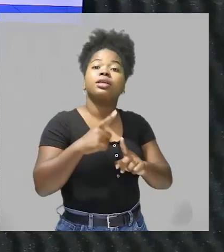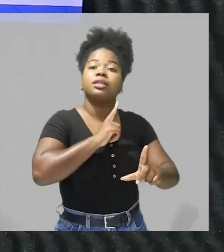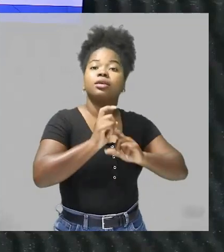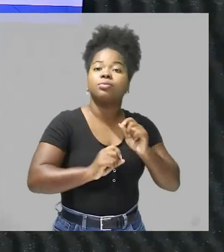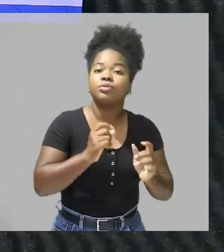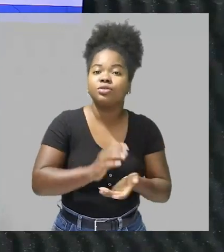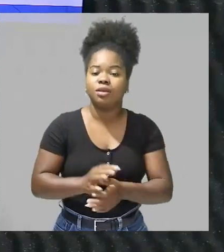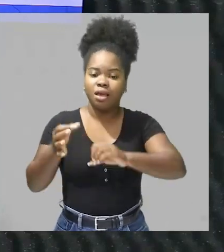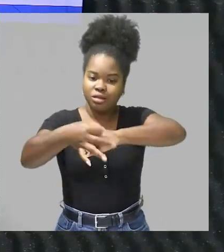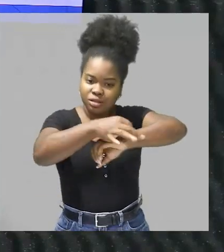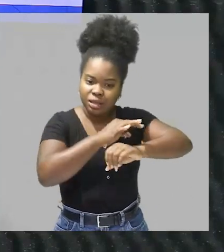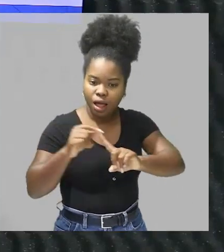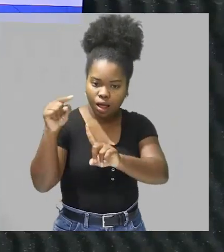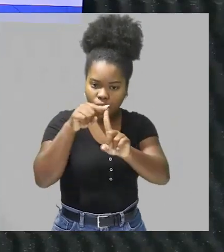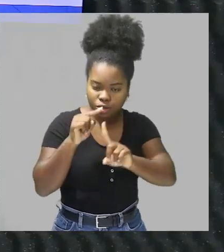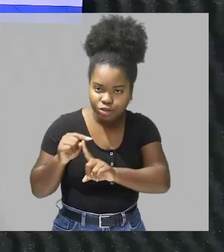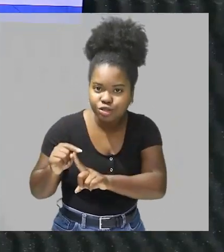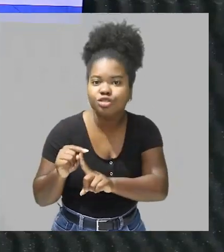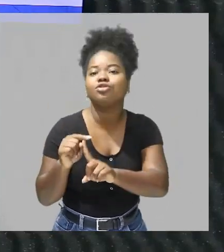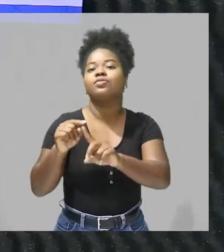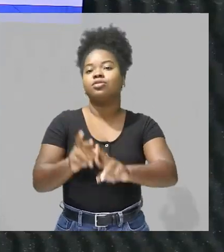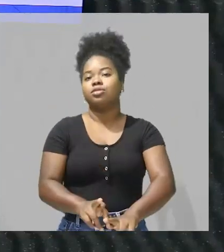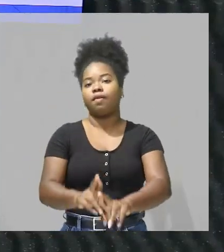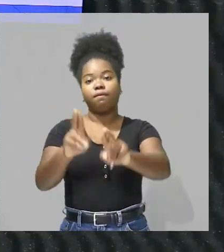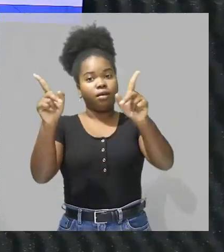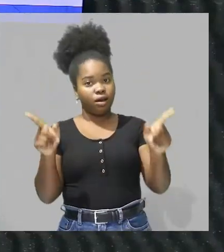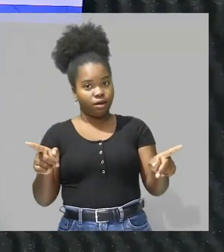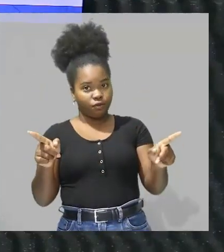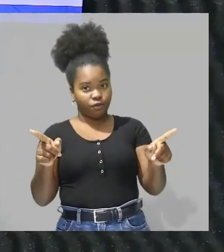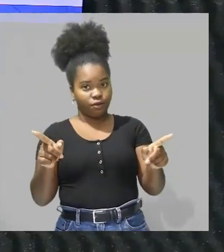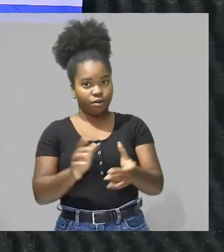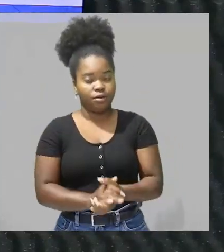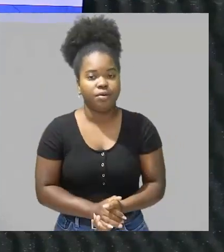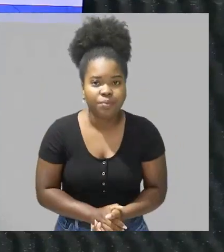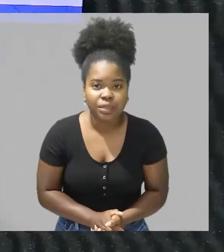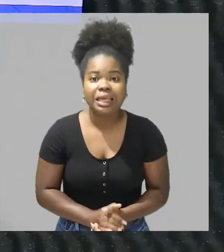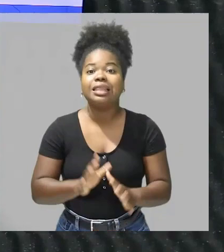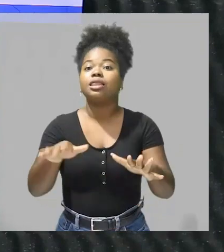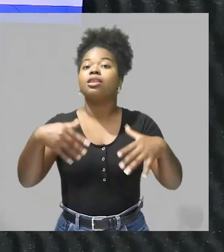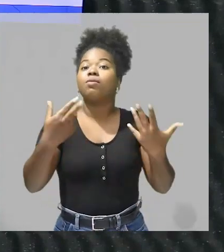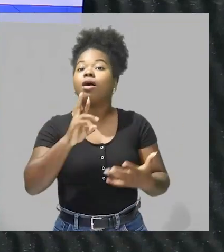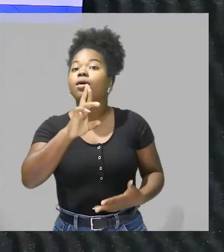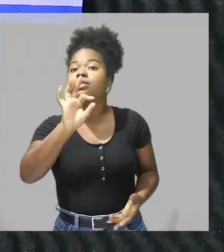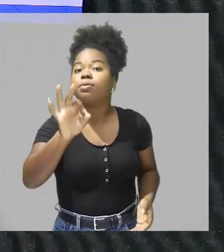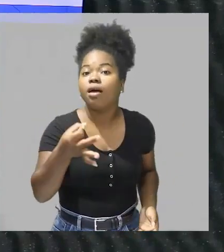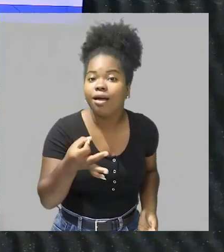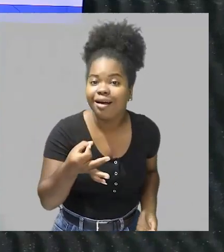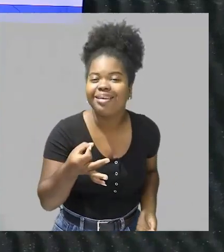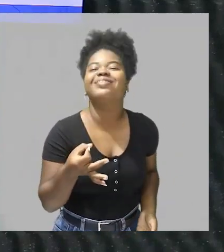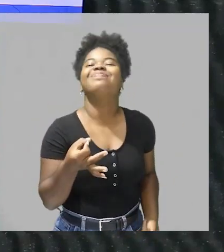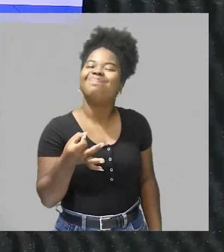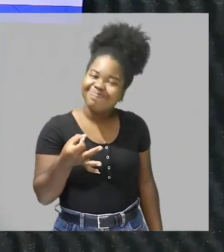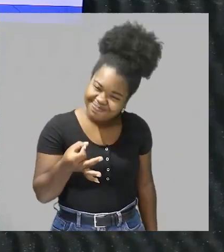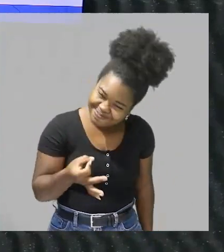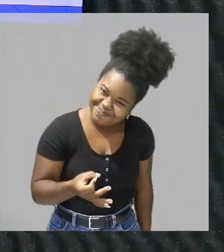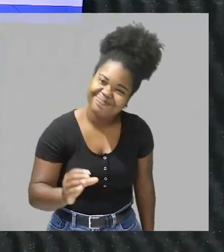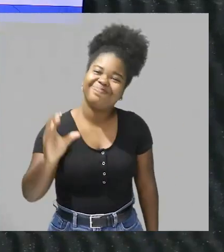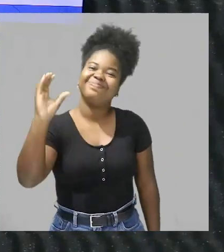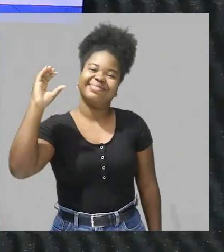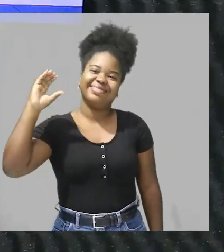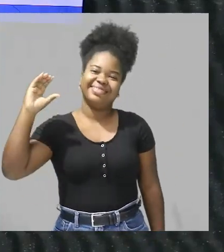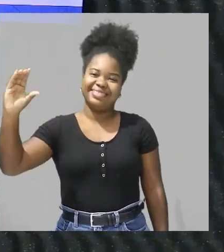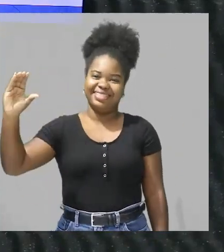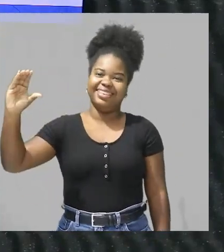átomos diferentes elementos químicos diferentes Então nossa alternativa correta letra C